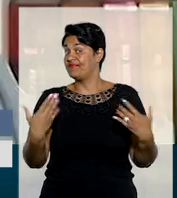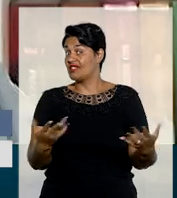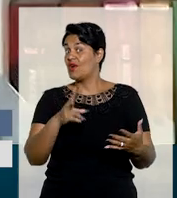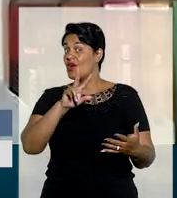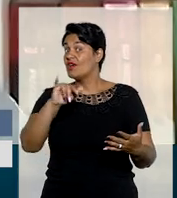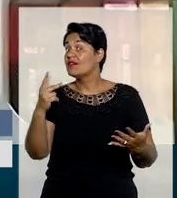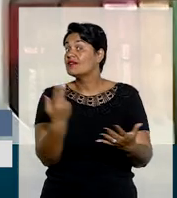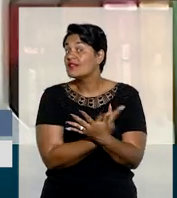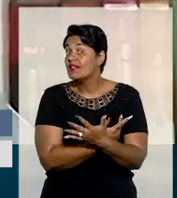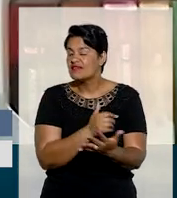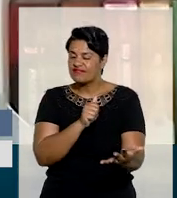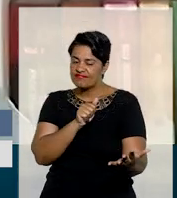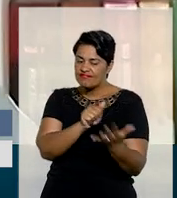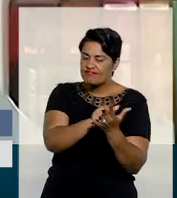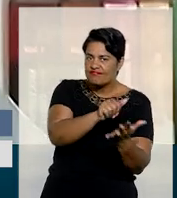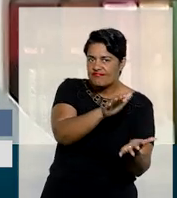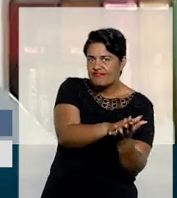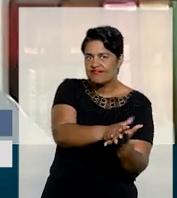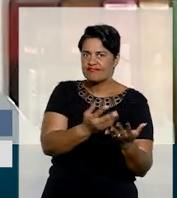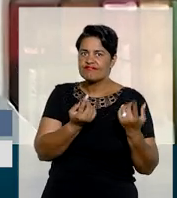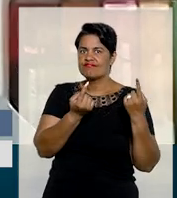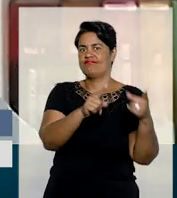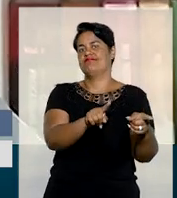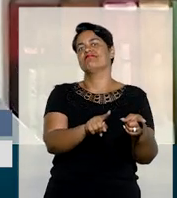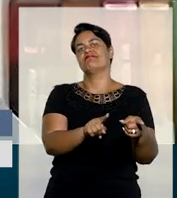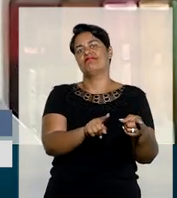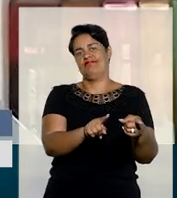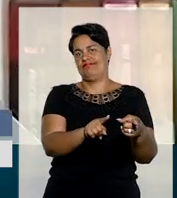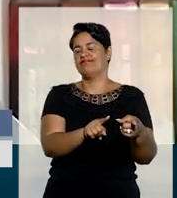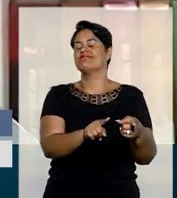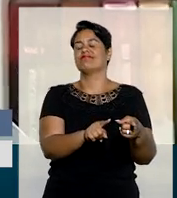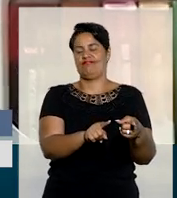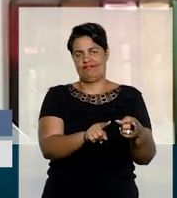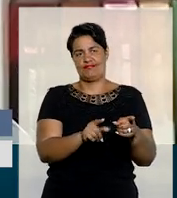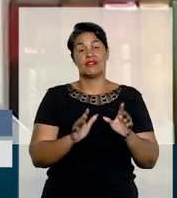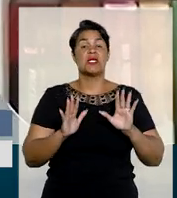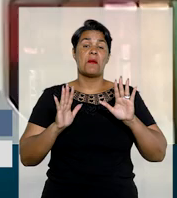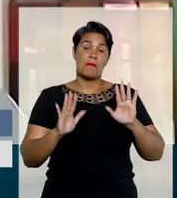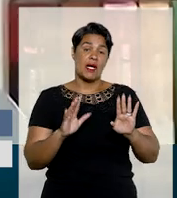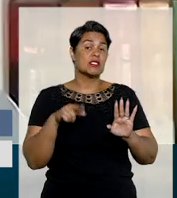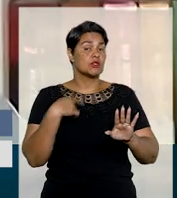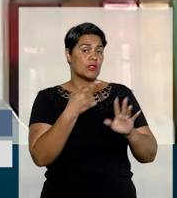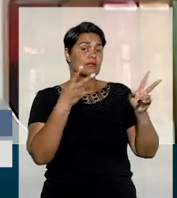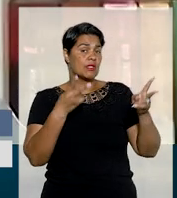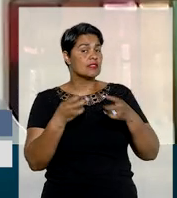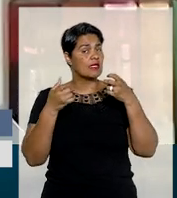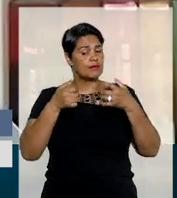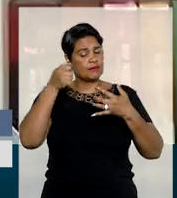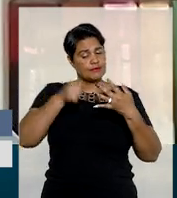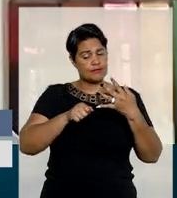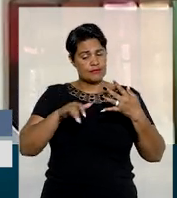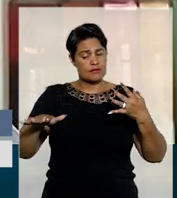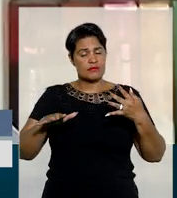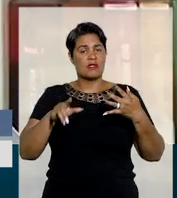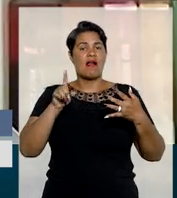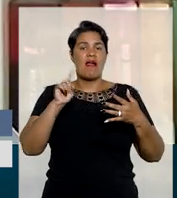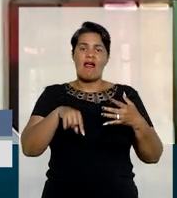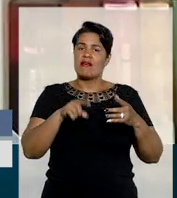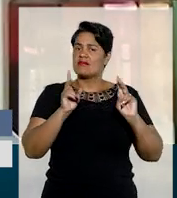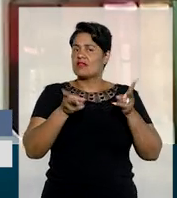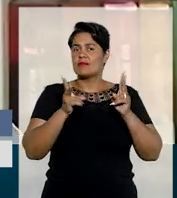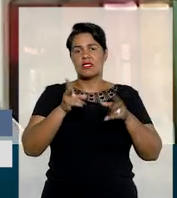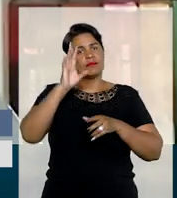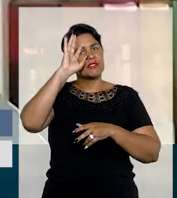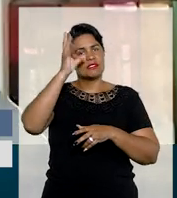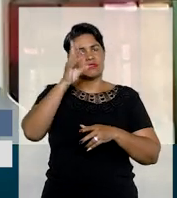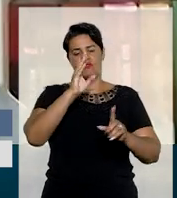com a aplicação da multa correspondente, se for o caso. Mas o que se percebe no geral da jurisprudência do STJ é